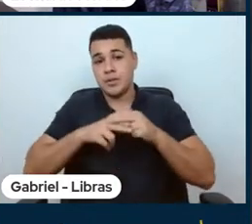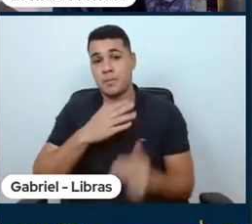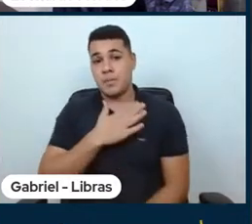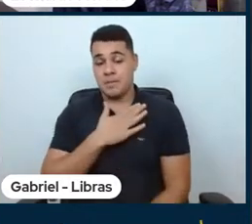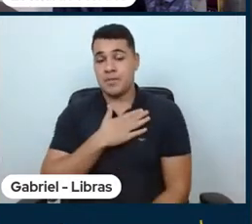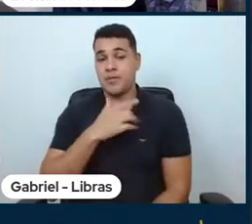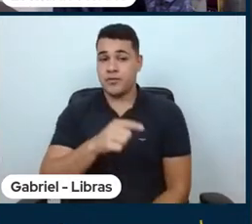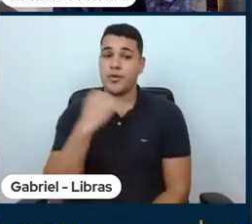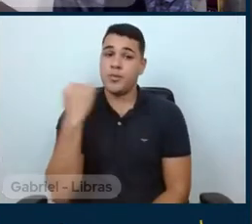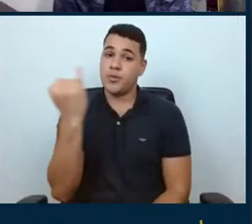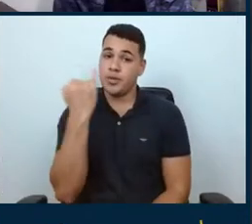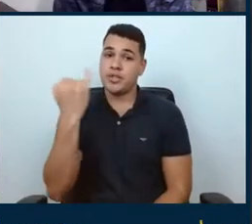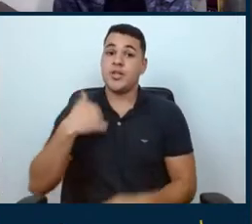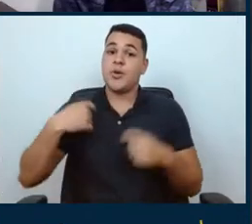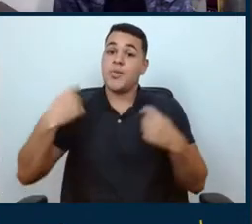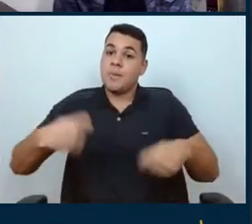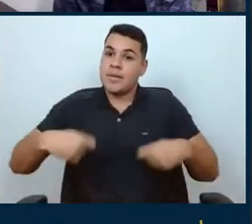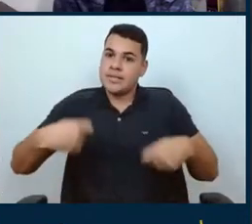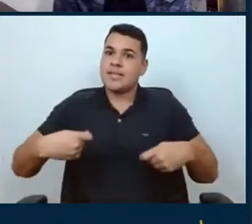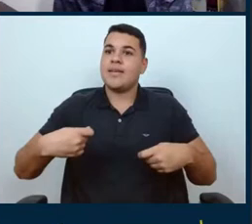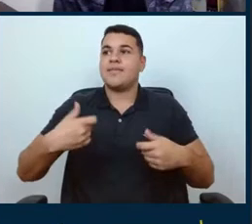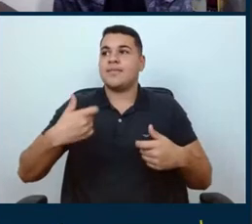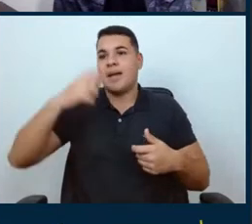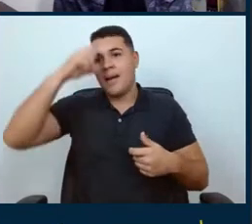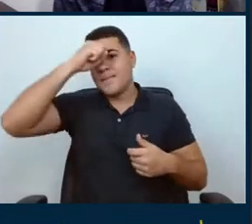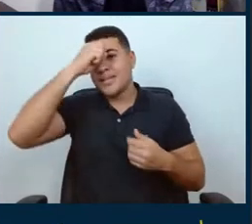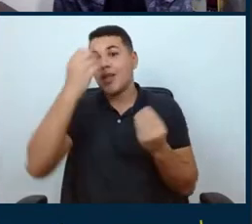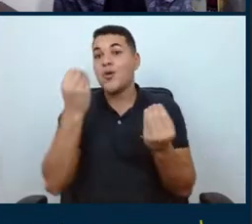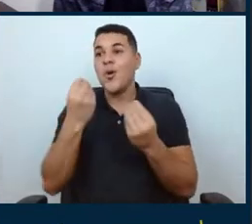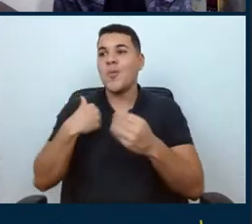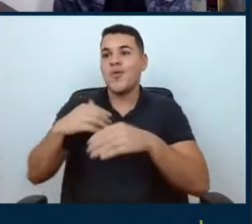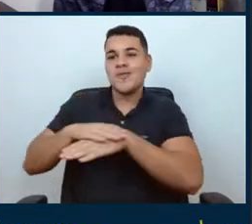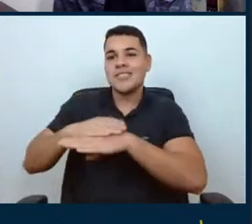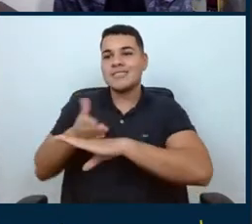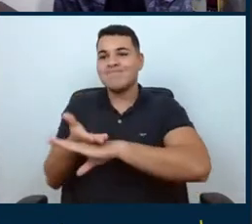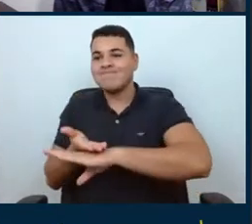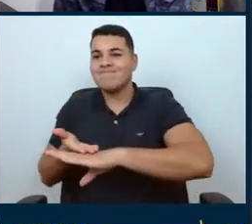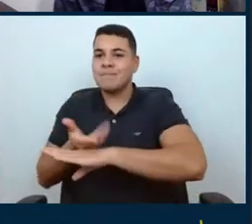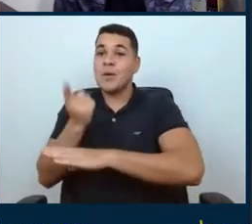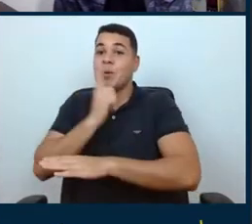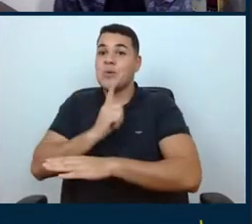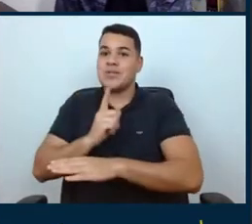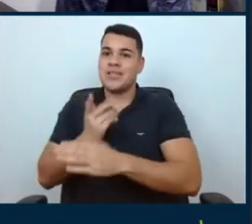que aprender a vender meu peixe na entrevista de emprego.